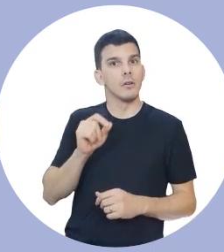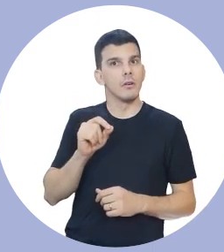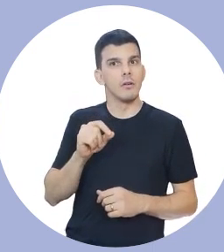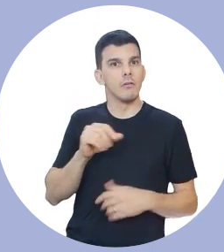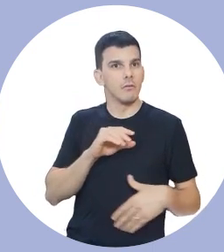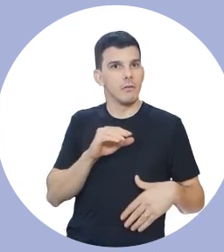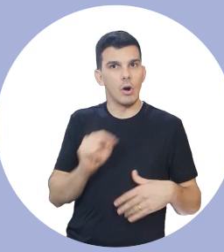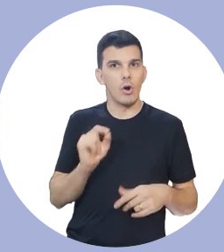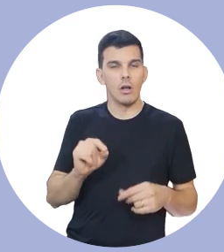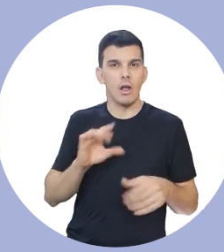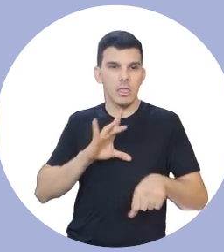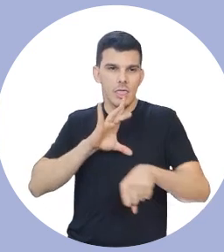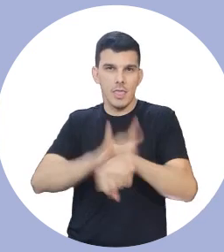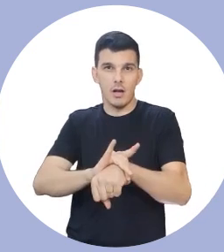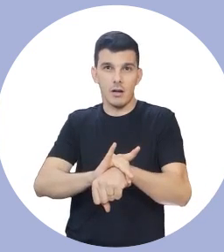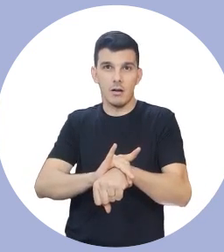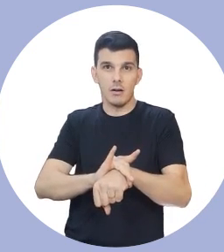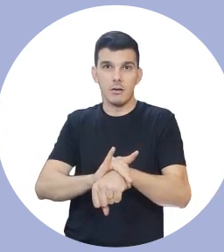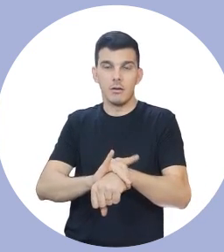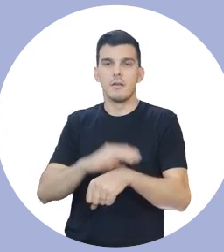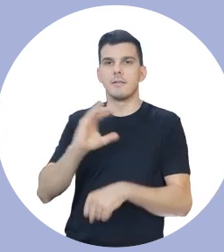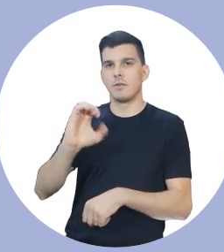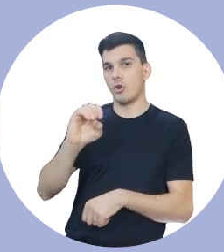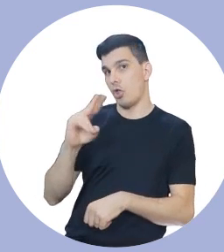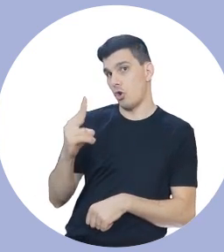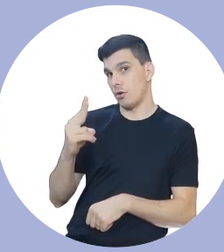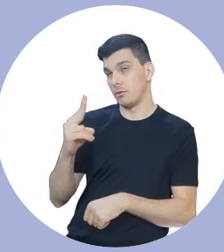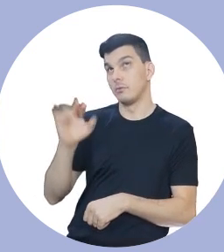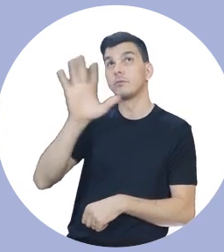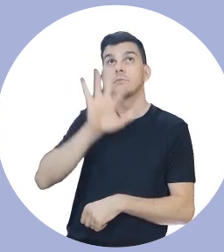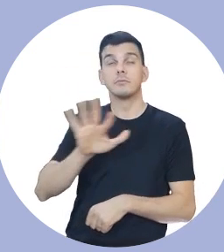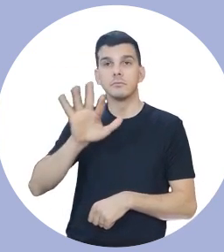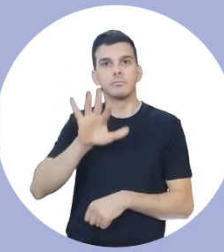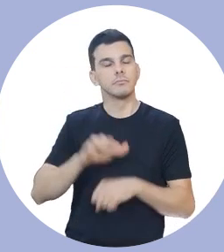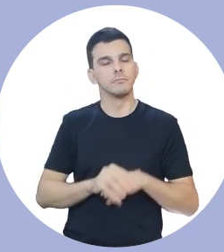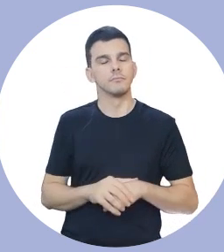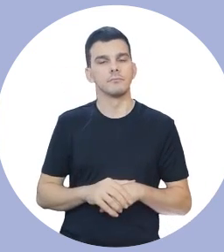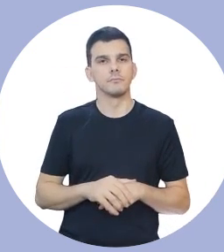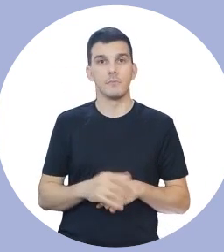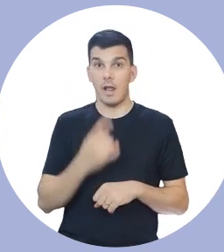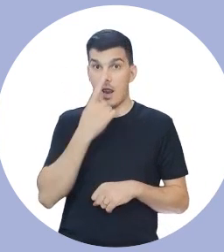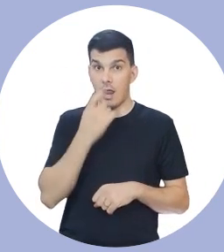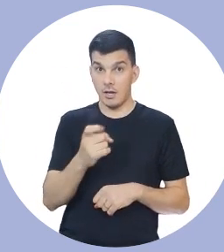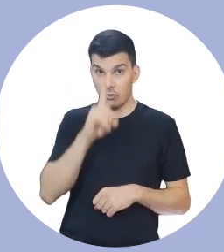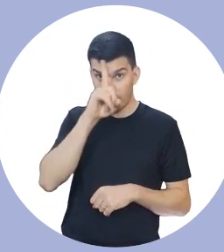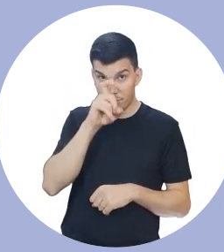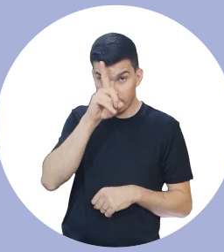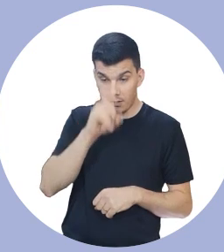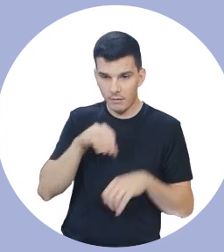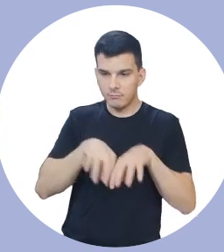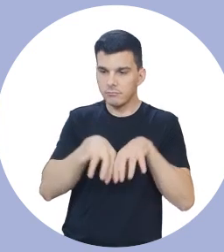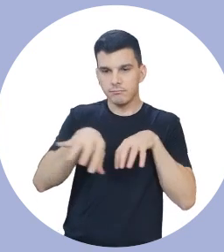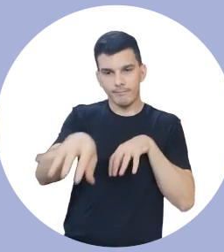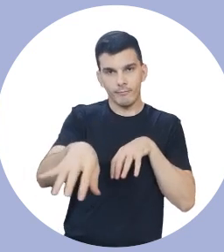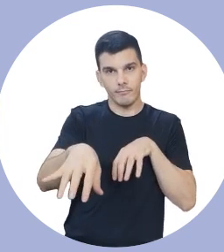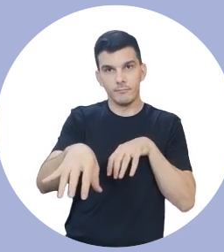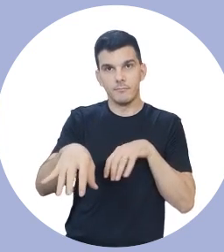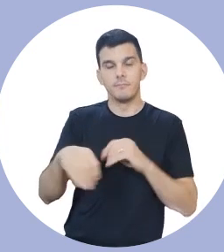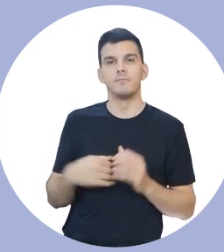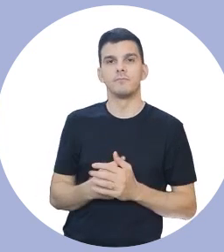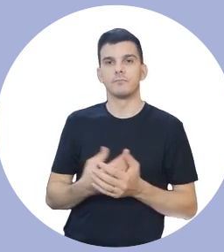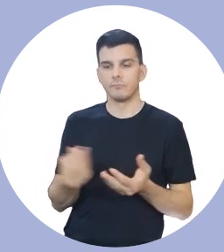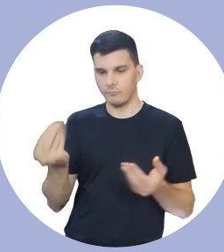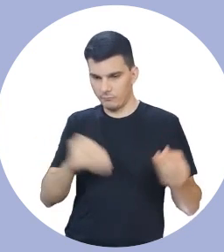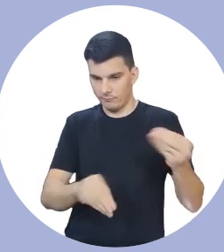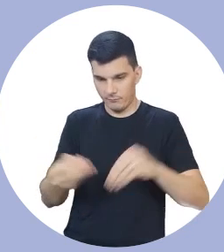dessa forma promove uma contaminação por meio de CO2 no sistema. Não é interessante. O lixo hospitalar é separado